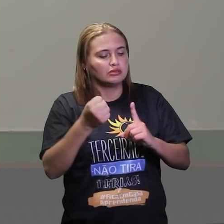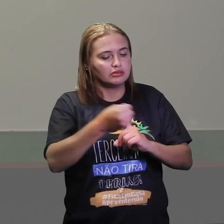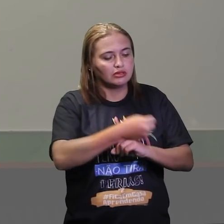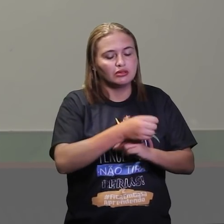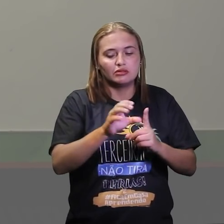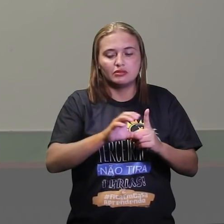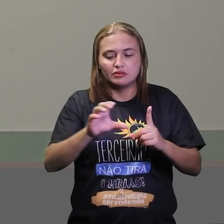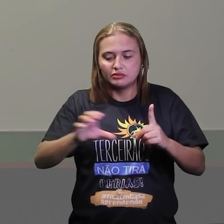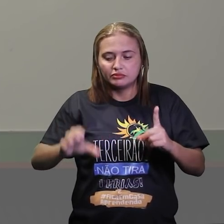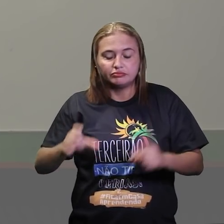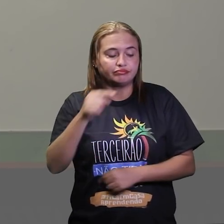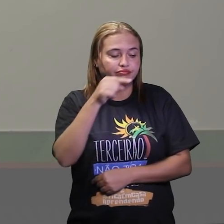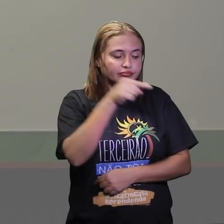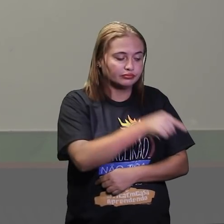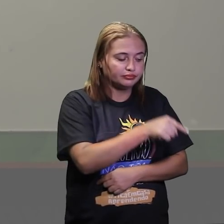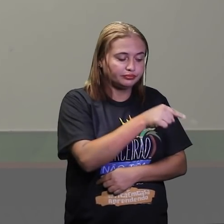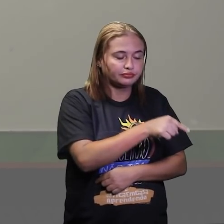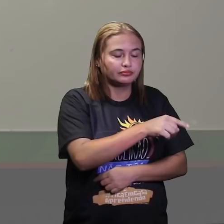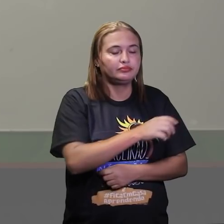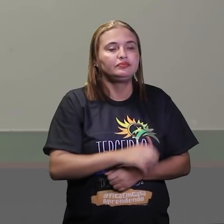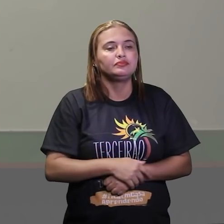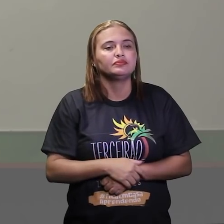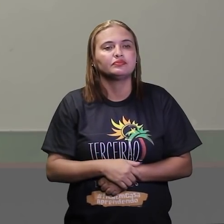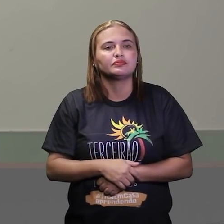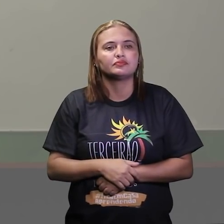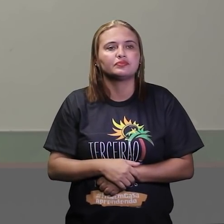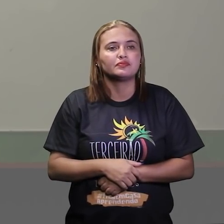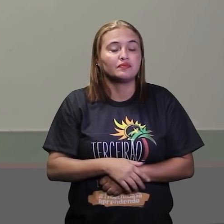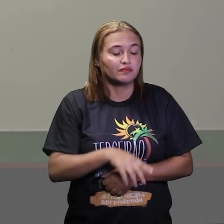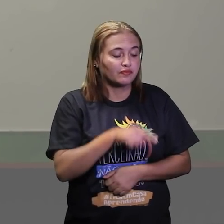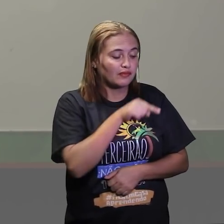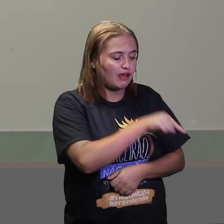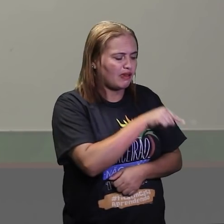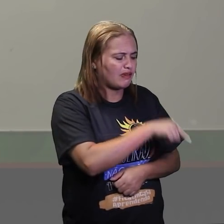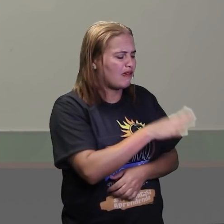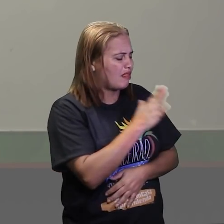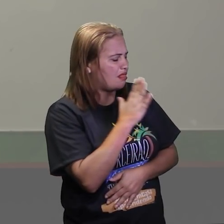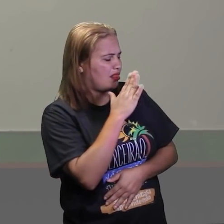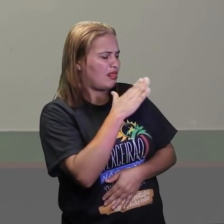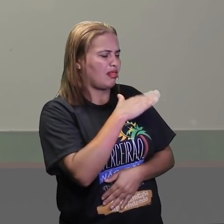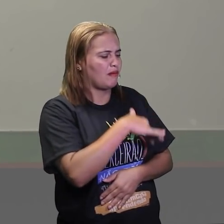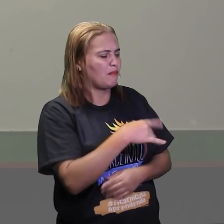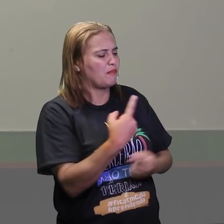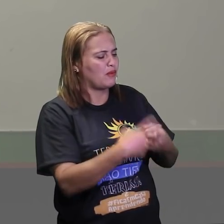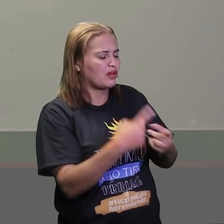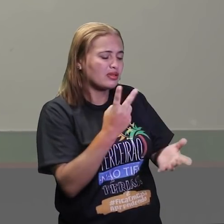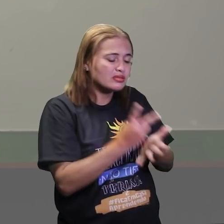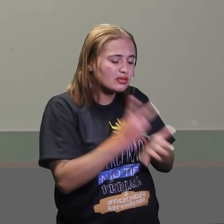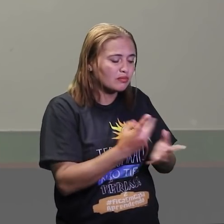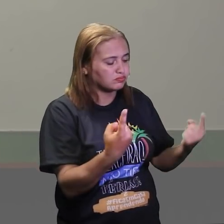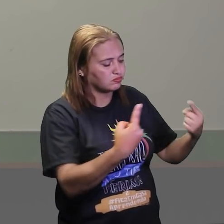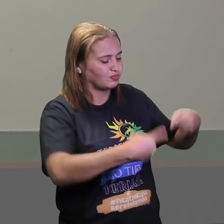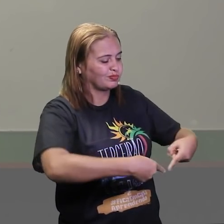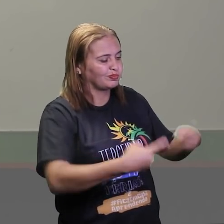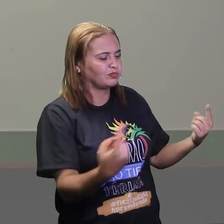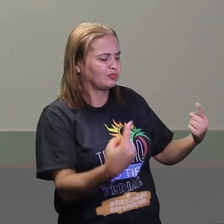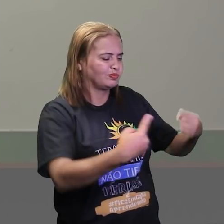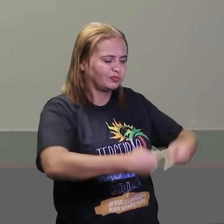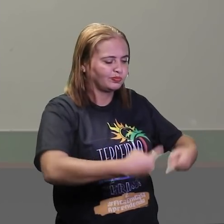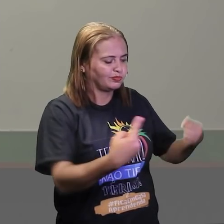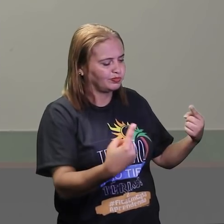humano está no estado de natureza e aí, nesse estado de natureza, ele é mau porque ele vive em guerra, em disputa,